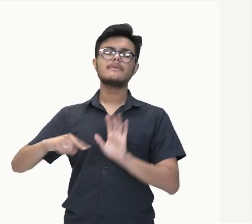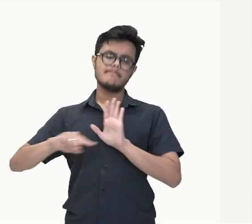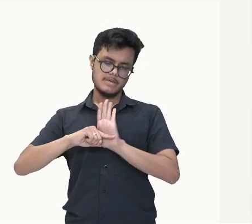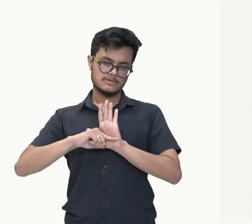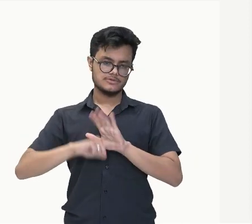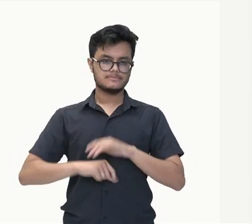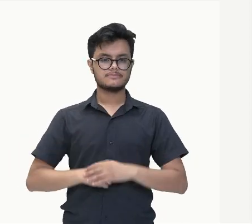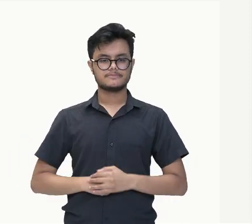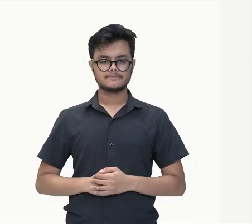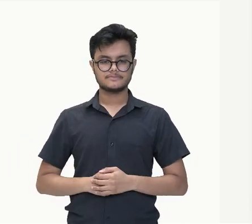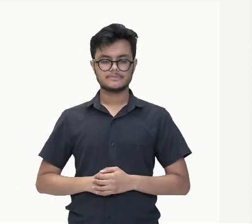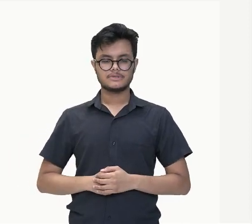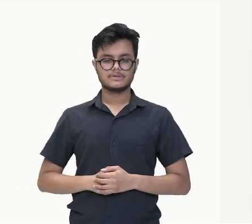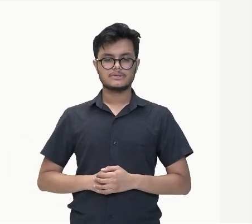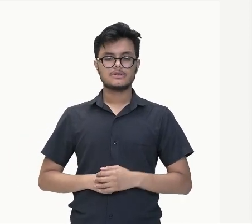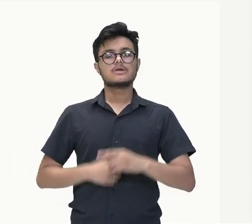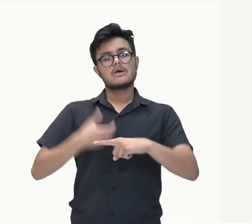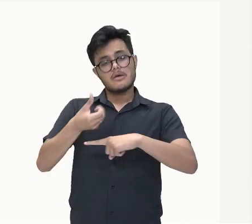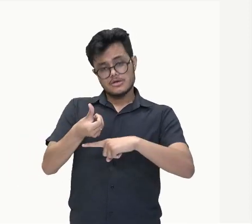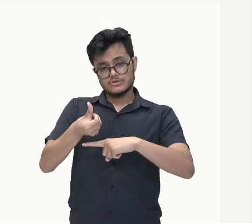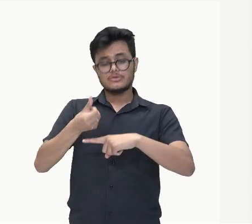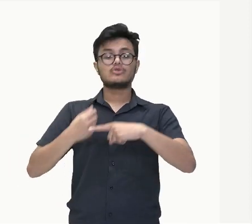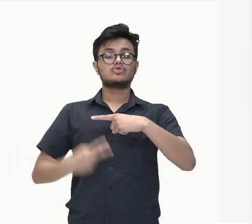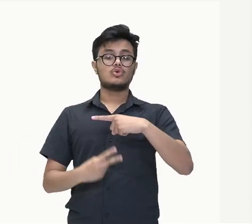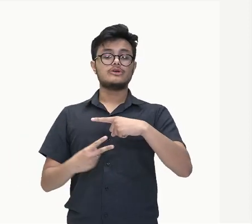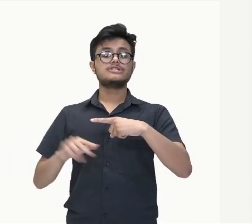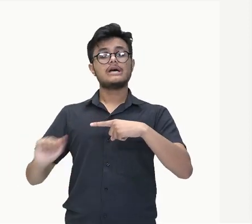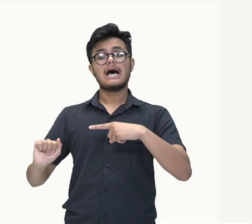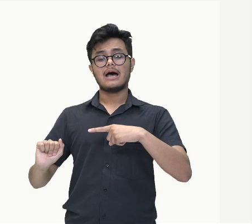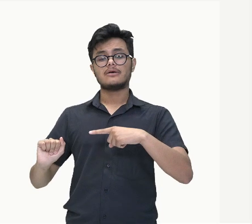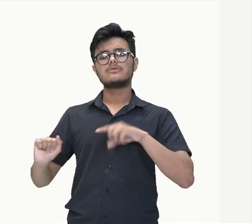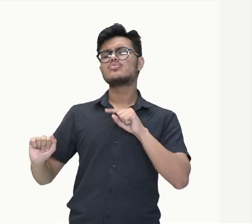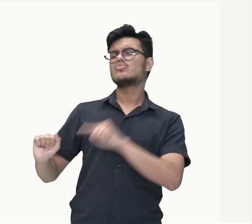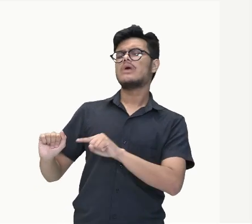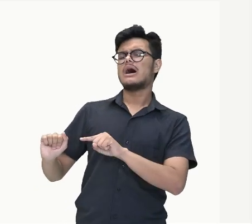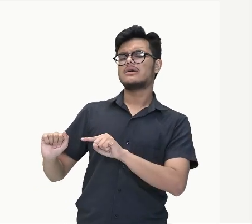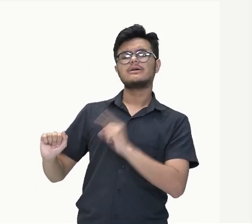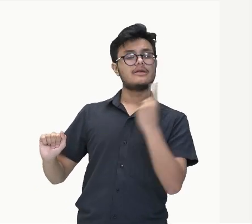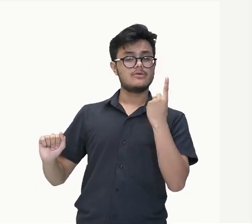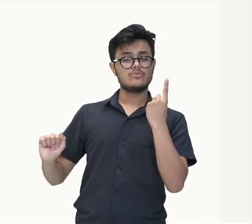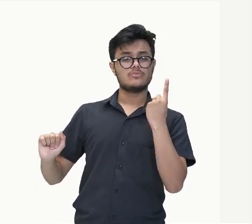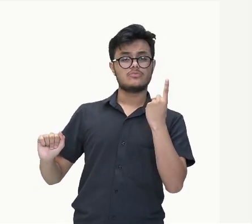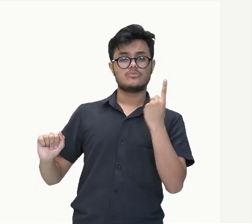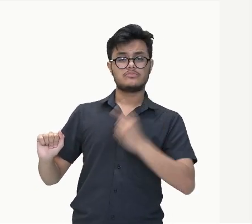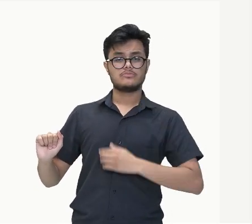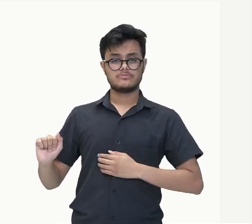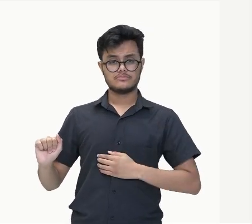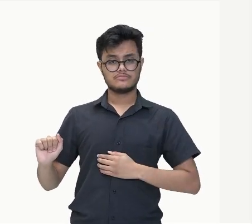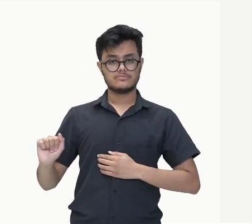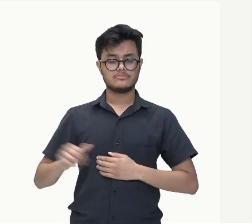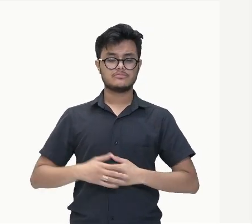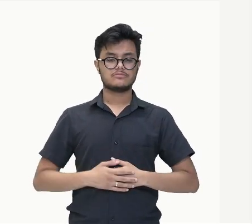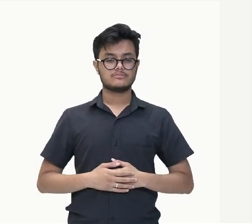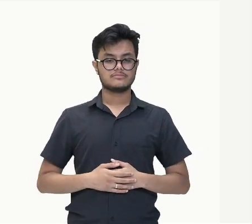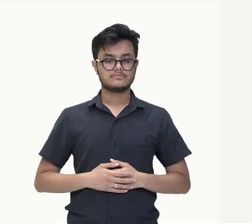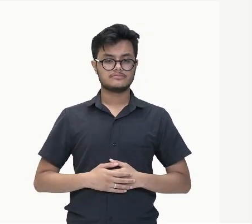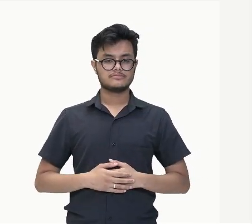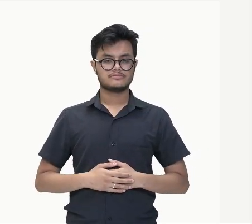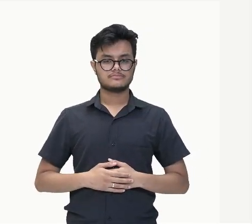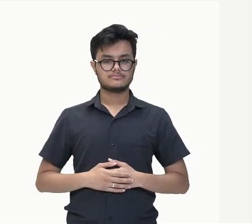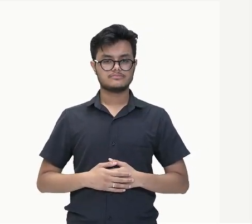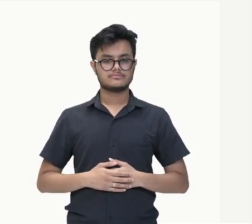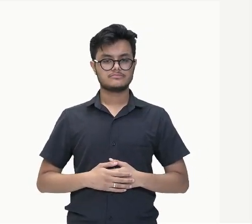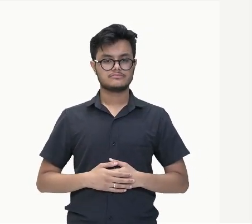sobre 2 vezes A. Nós já sabemos que o valor do coeficiente A ali, no caso, é 1, né?